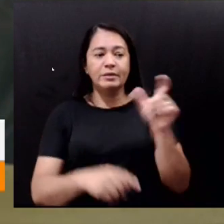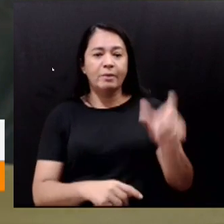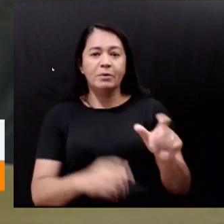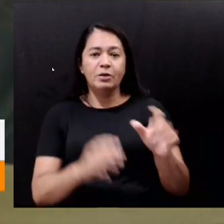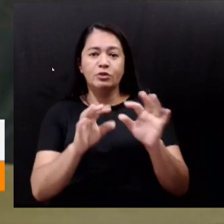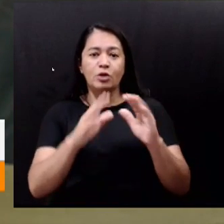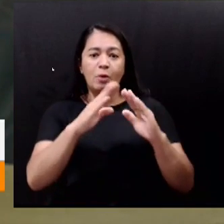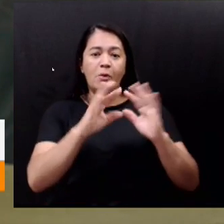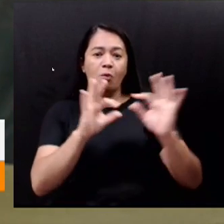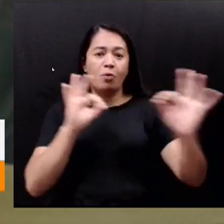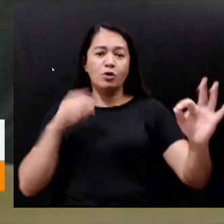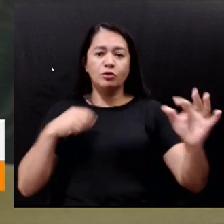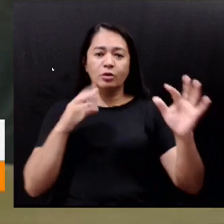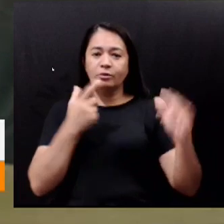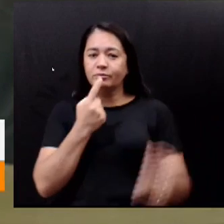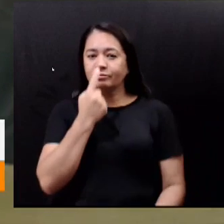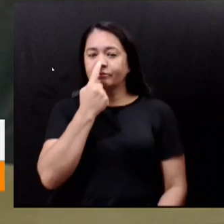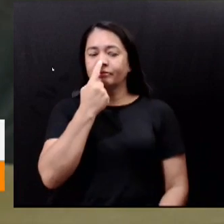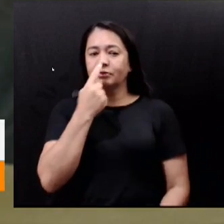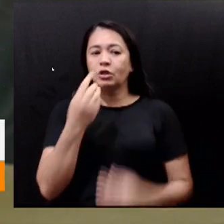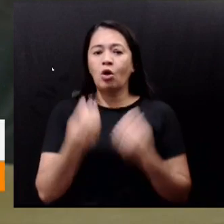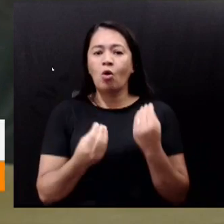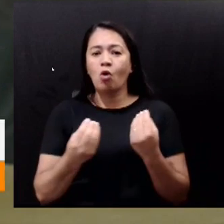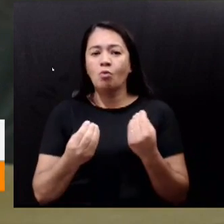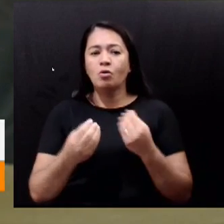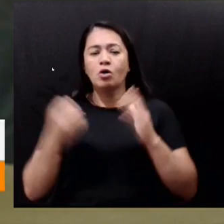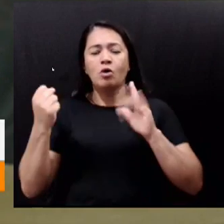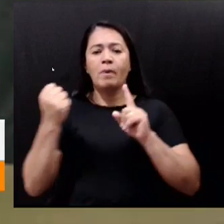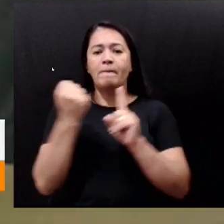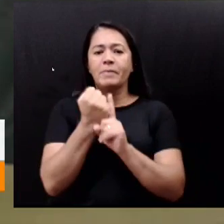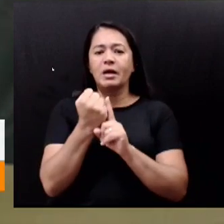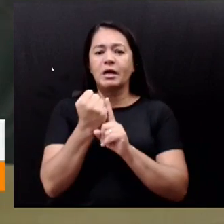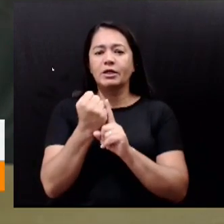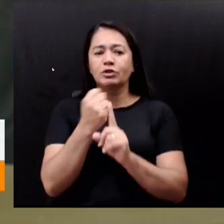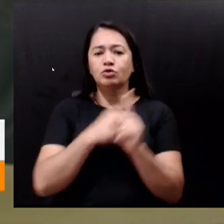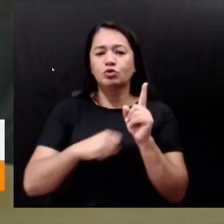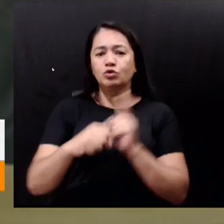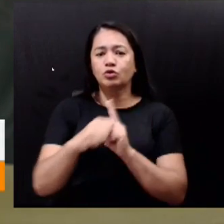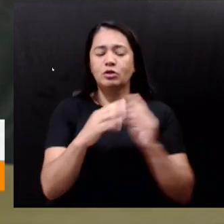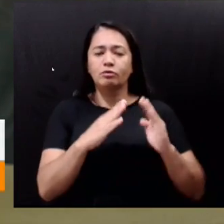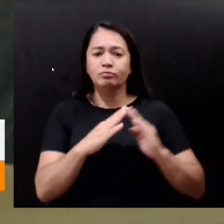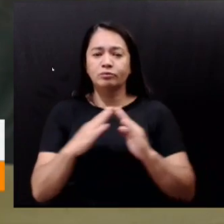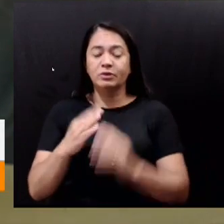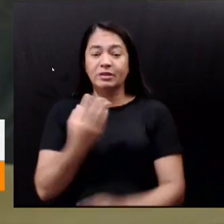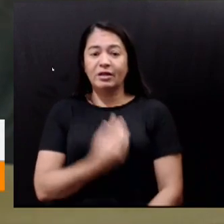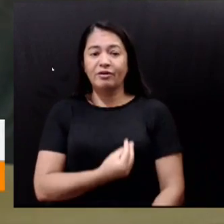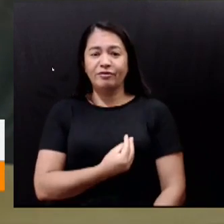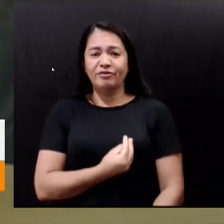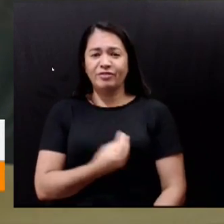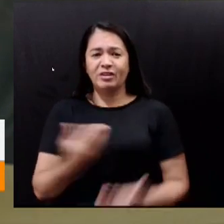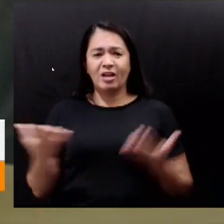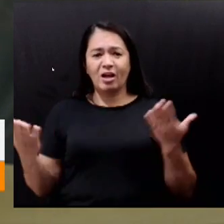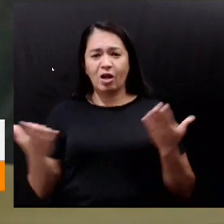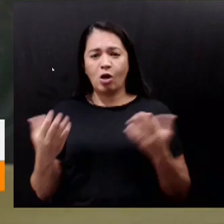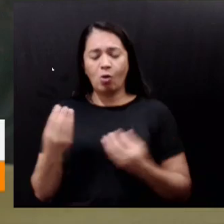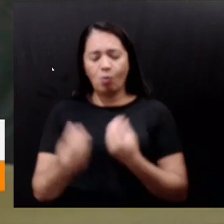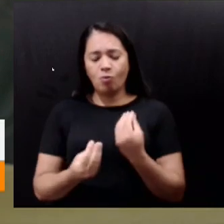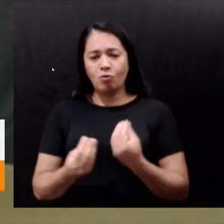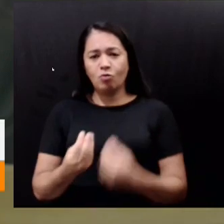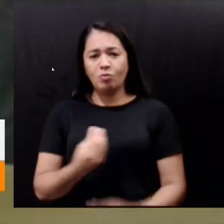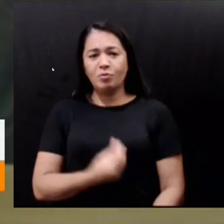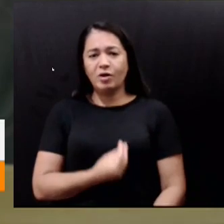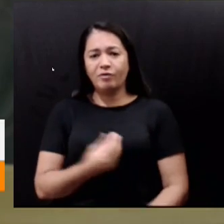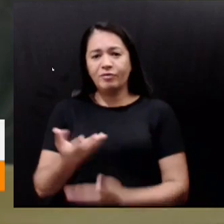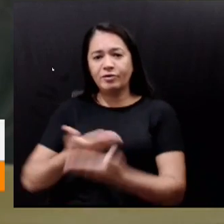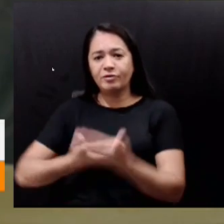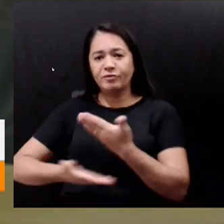isolamento social entre vizinhos, né? Nessa vida moderna, isso mostra como a convivência não é só questão de